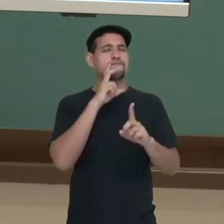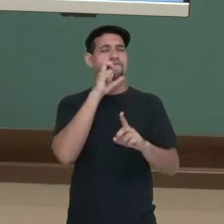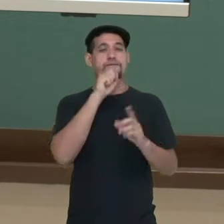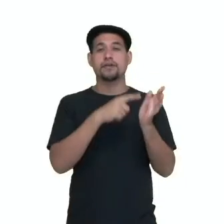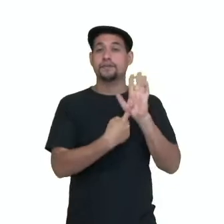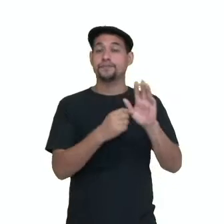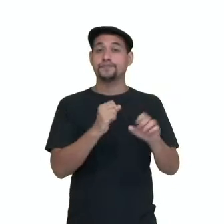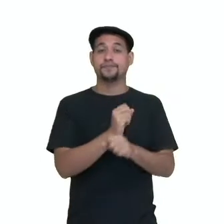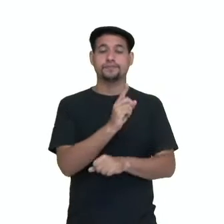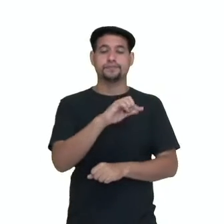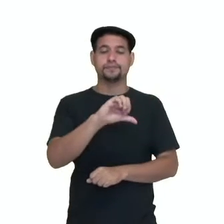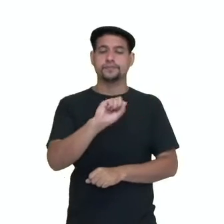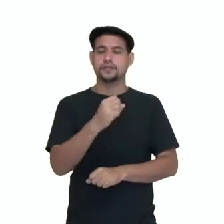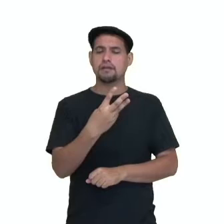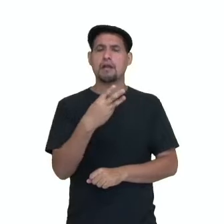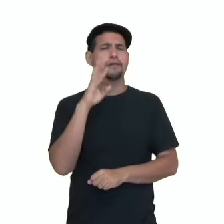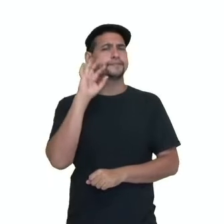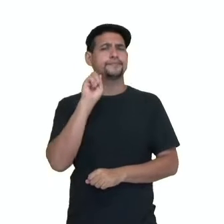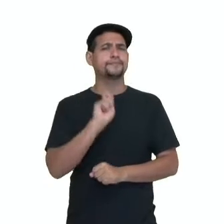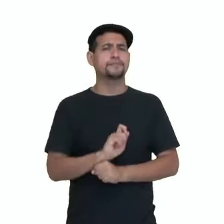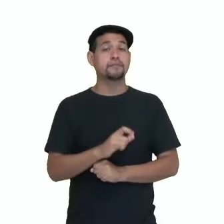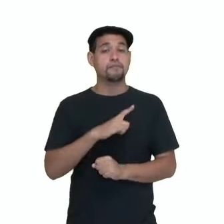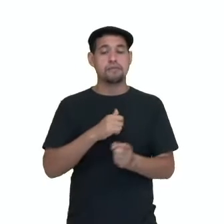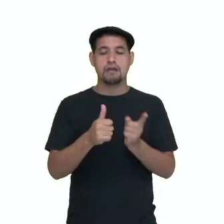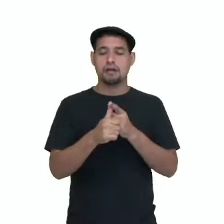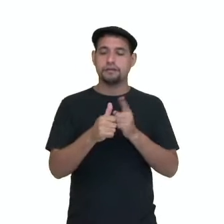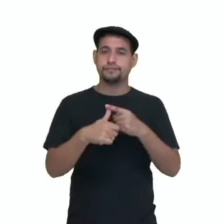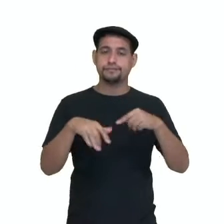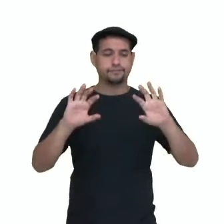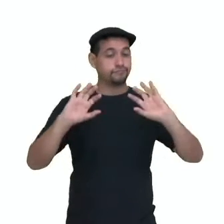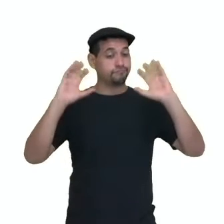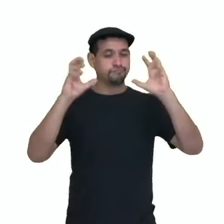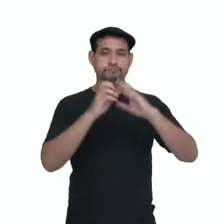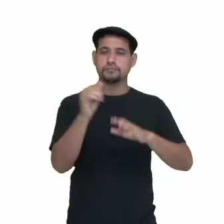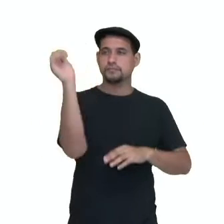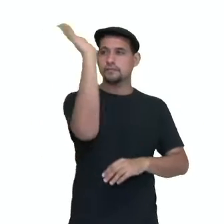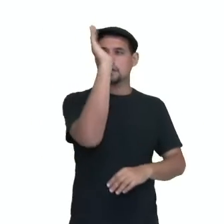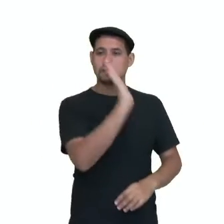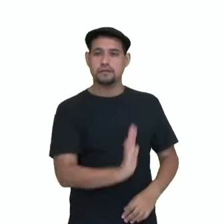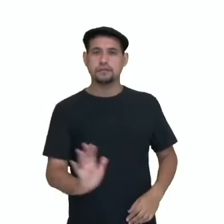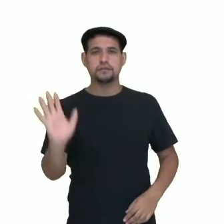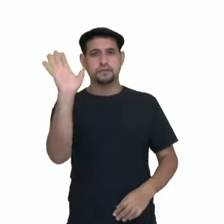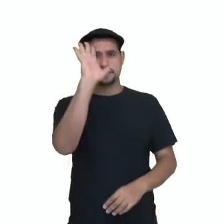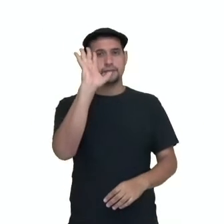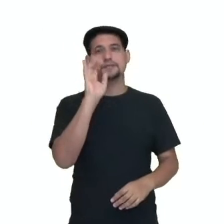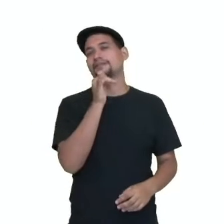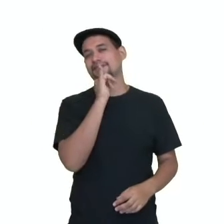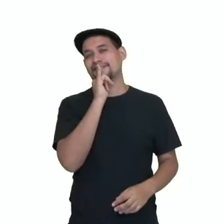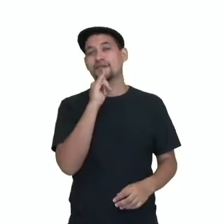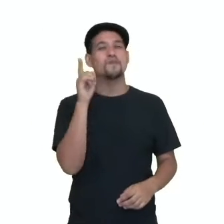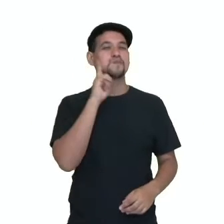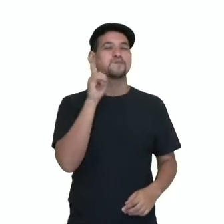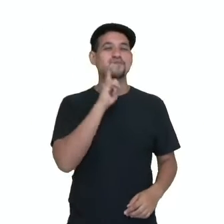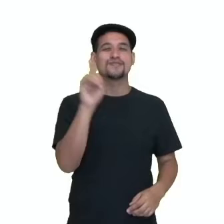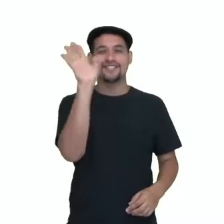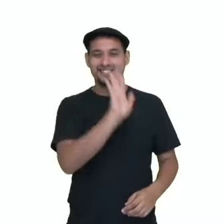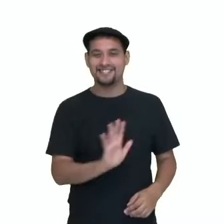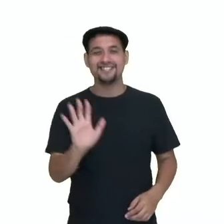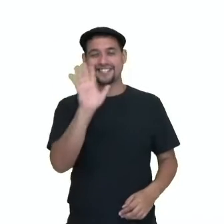Em 1983 teve o primeiro campeonato nacional do mountain bike nos Estados Unidos e